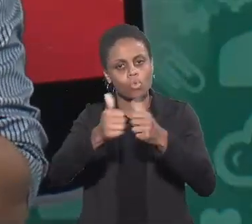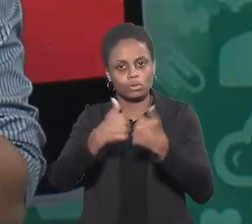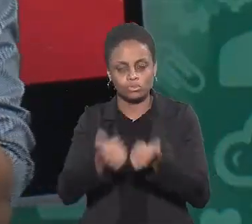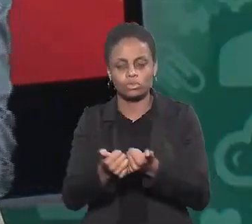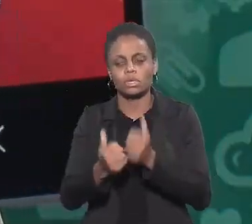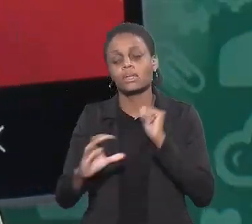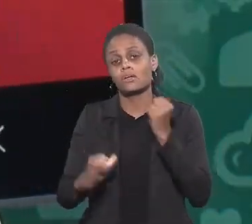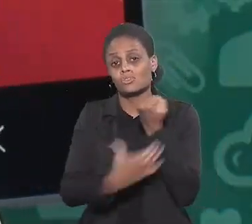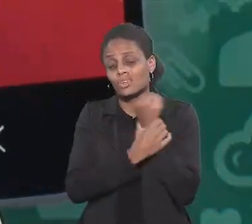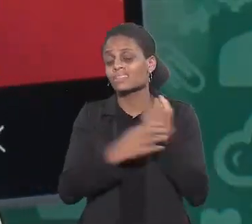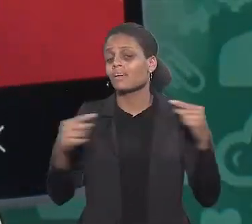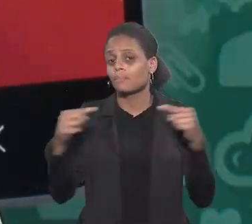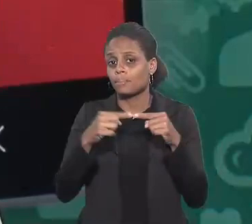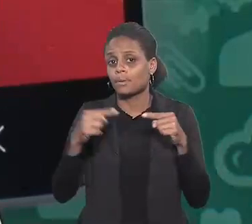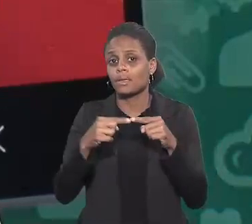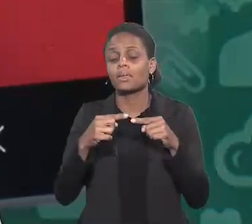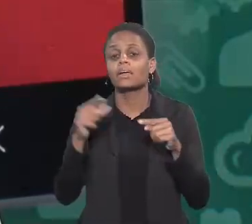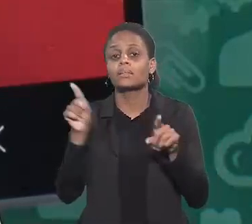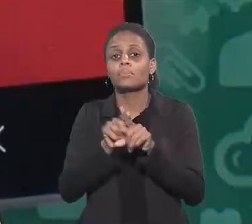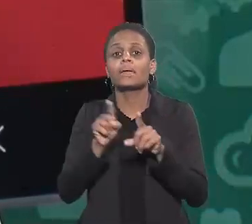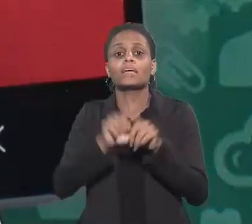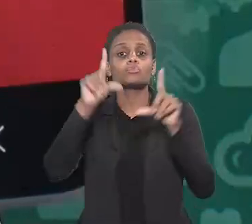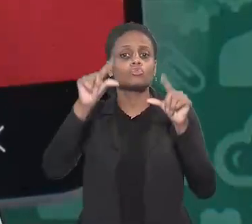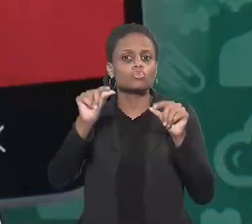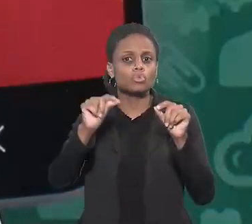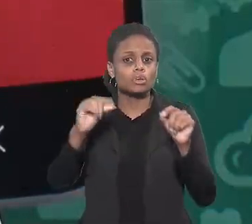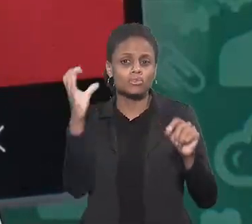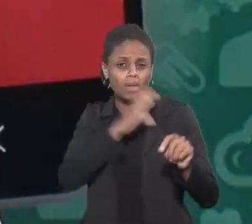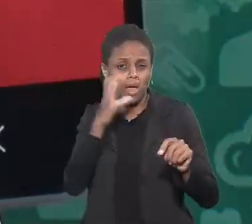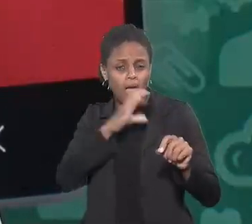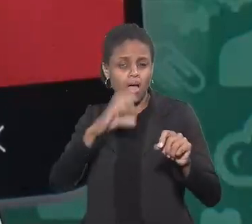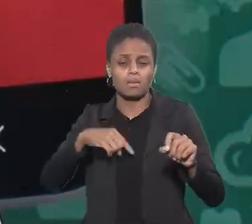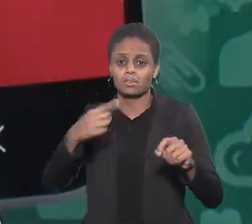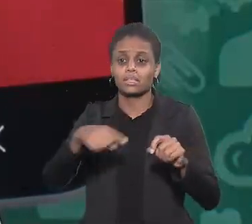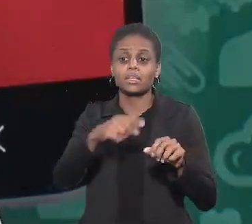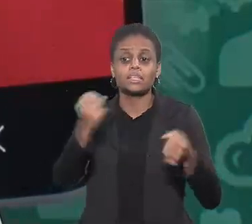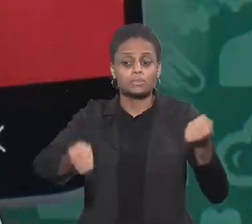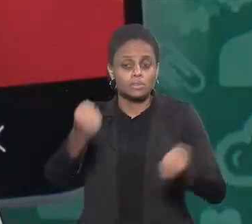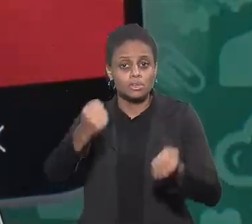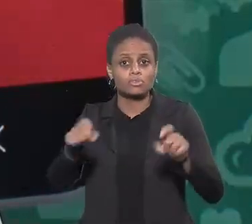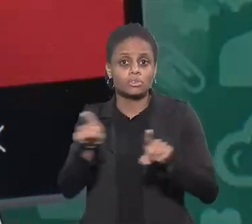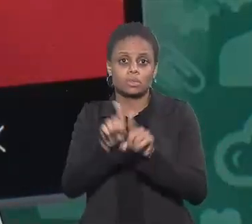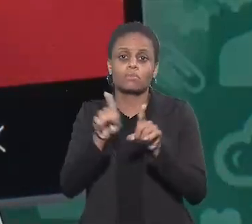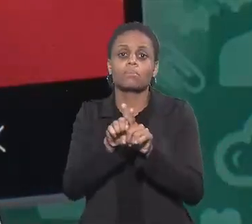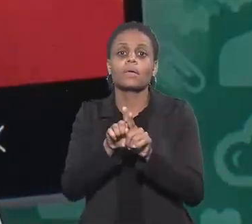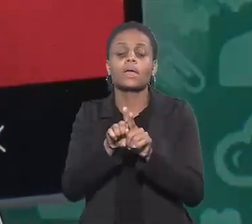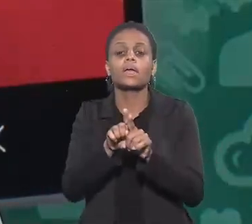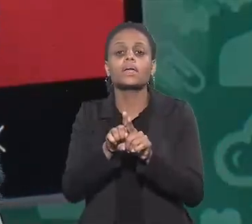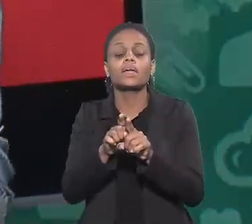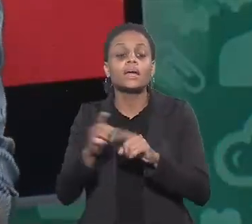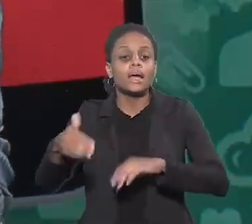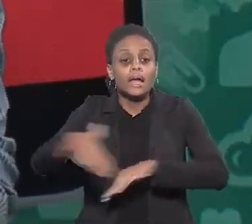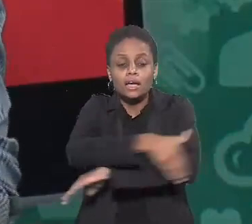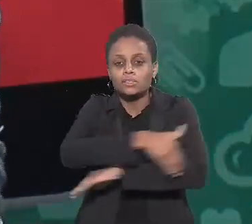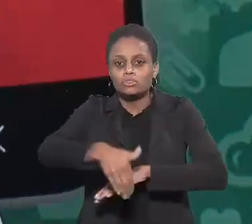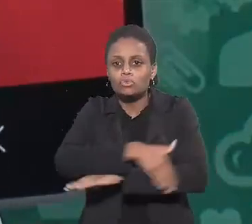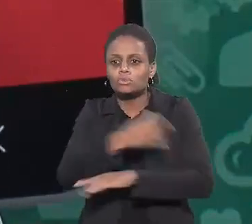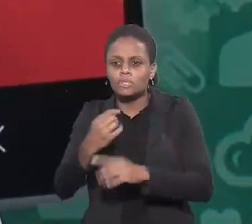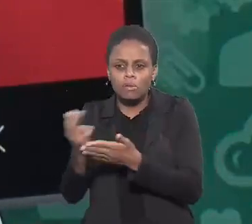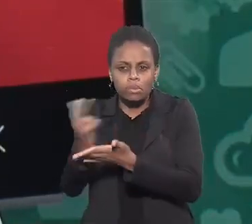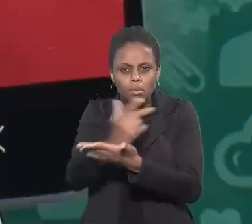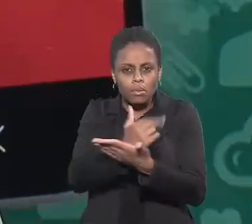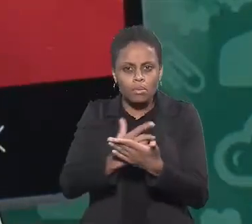passa inevitavelmente por uma diminuição da velocidade desses veículos e também o redesenho das ruas. As ruas precisam